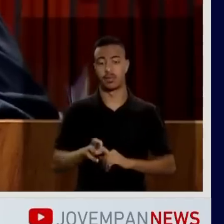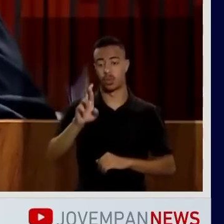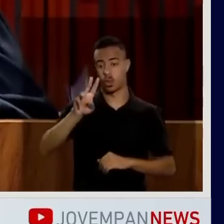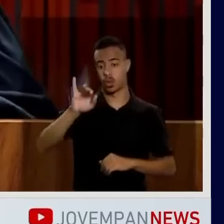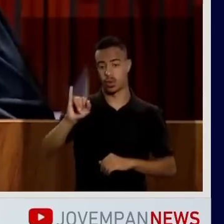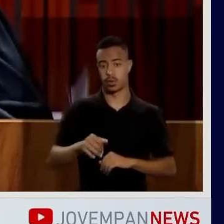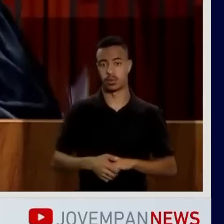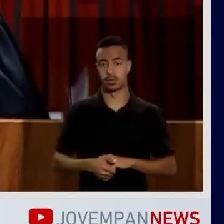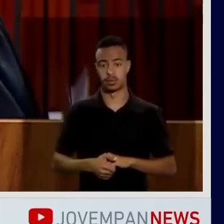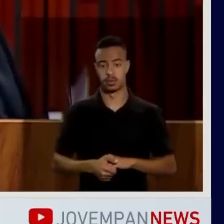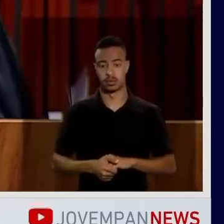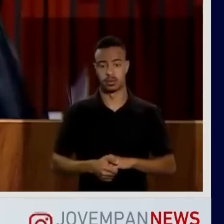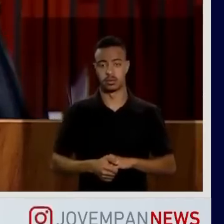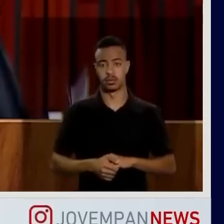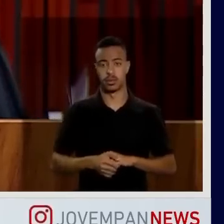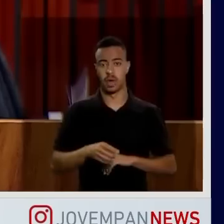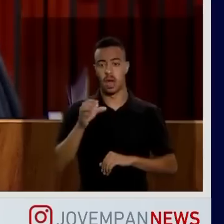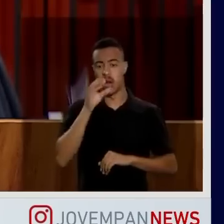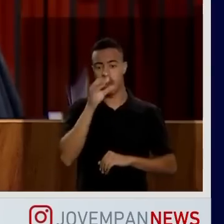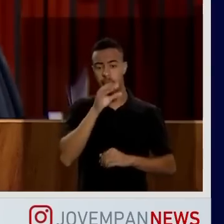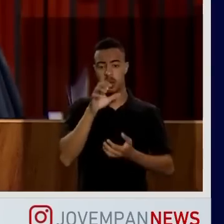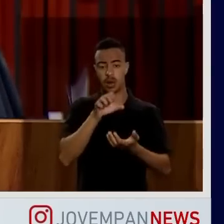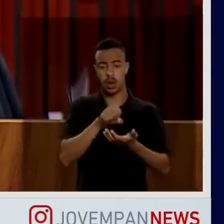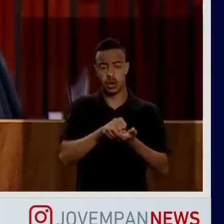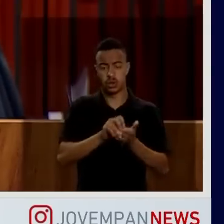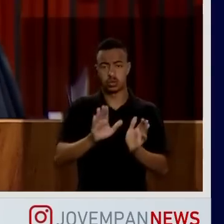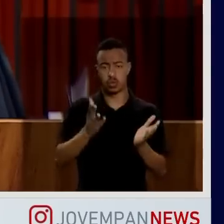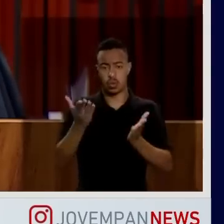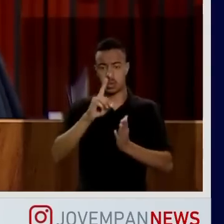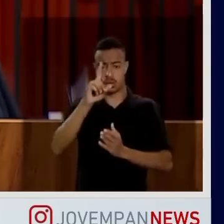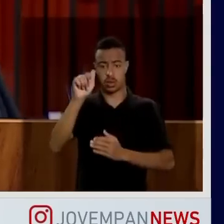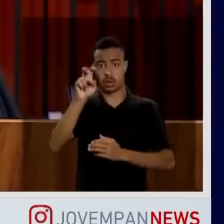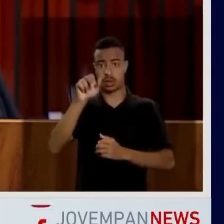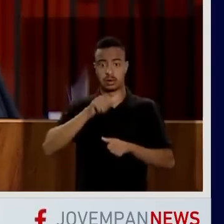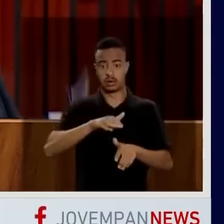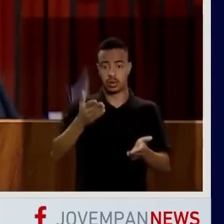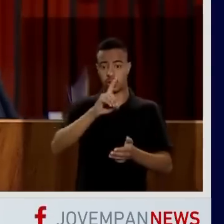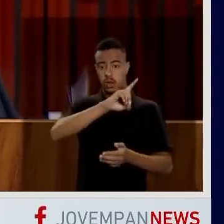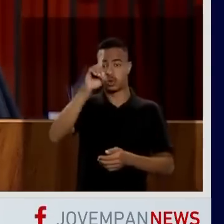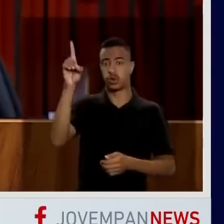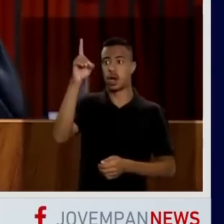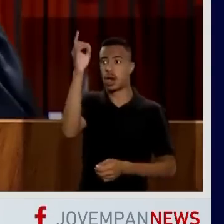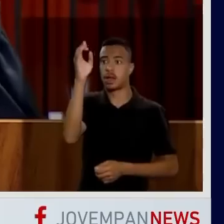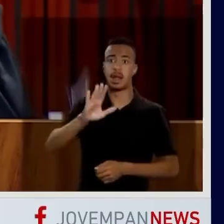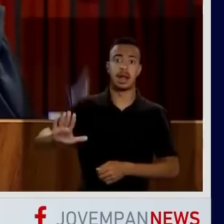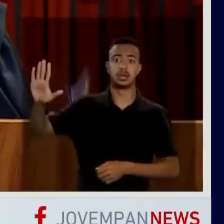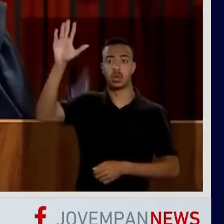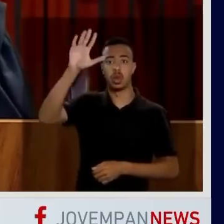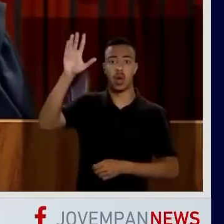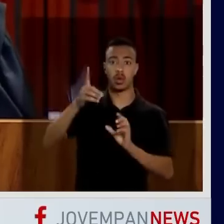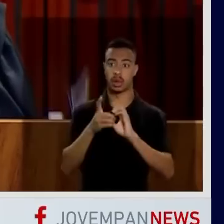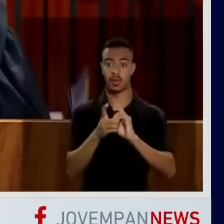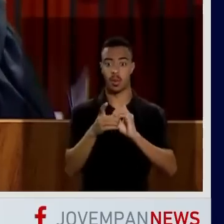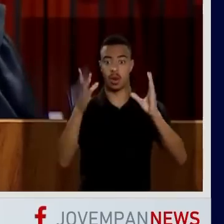É falta de educação. Mas eu fico imaginando um venezuelano que sai da Venezuela. Ele está lá em Nova York. Vamos pensar aqui. Aí ele vê